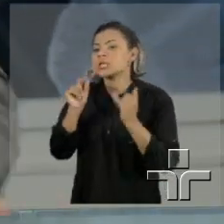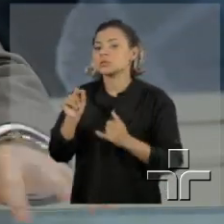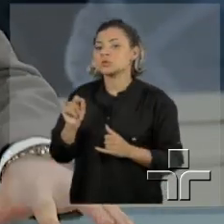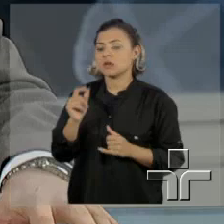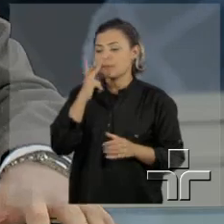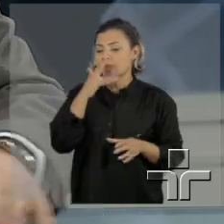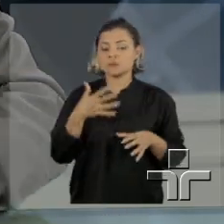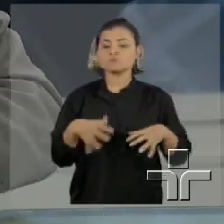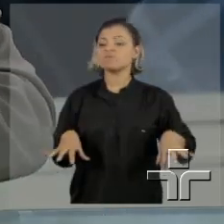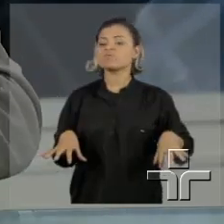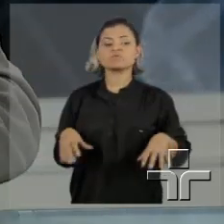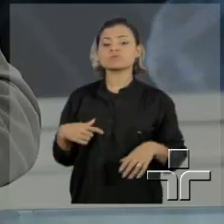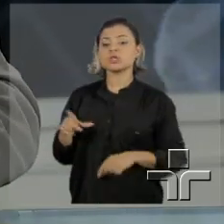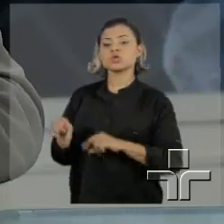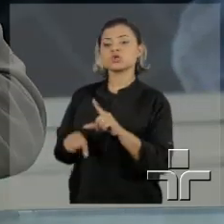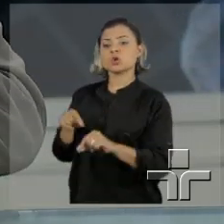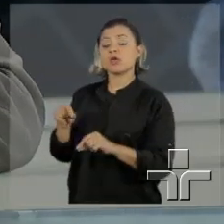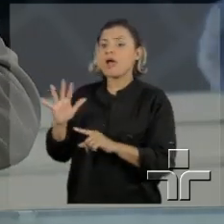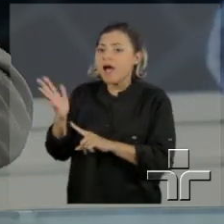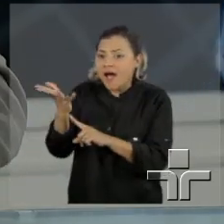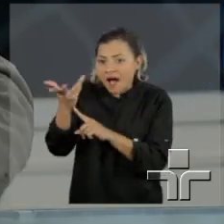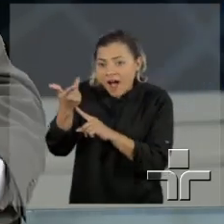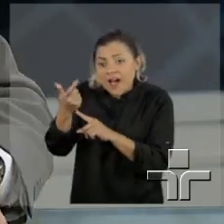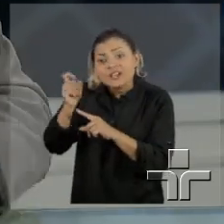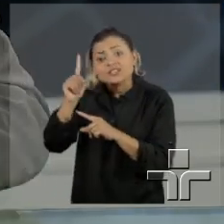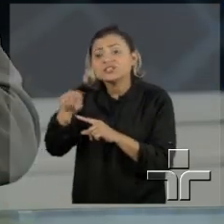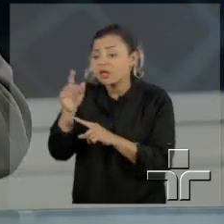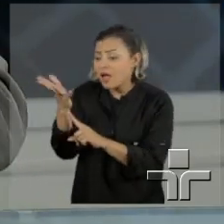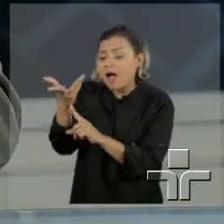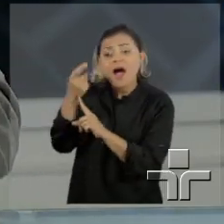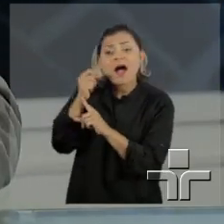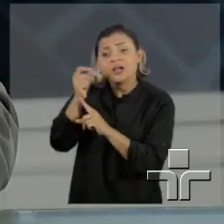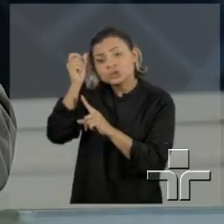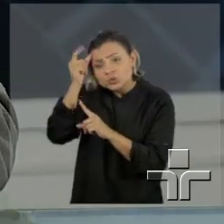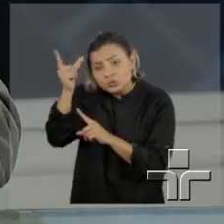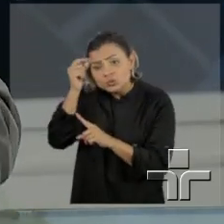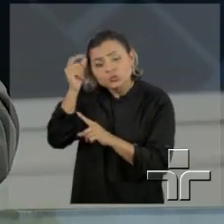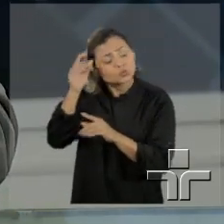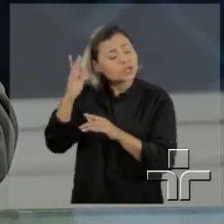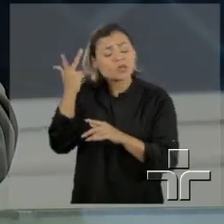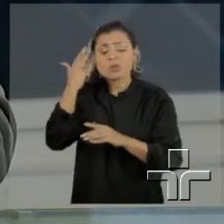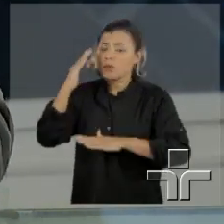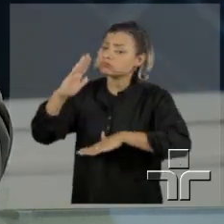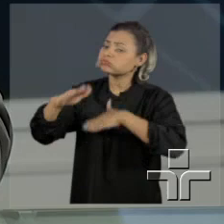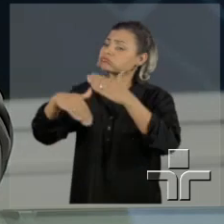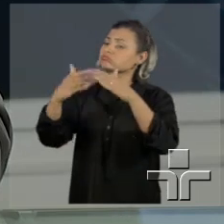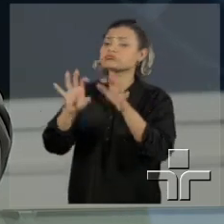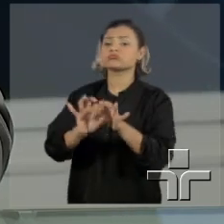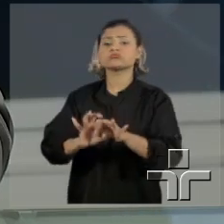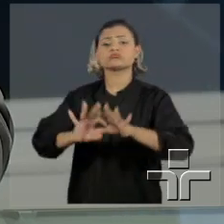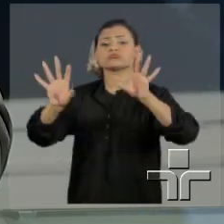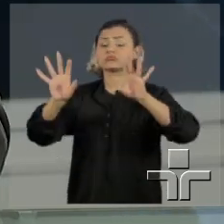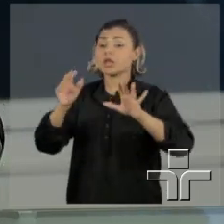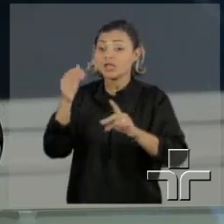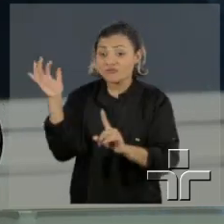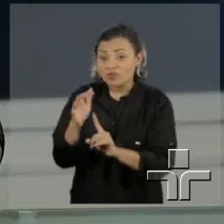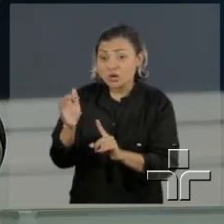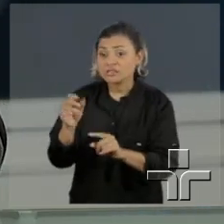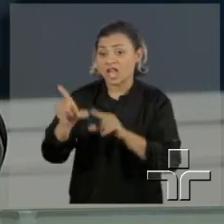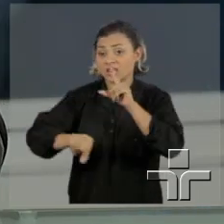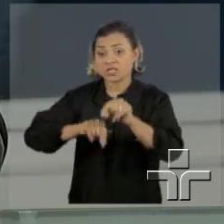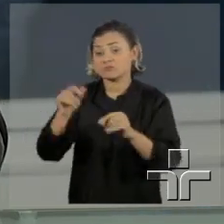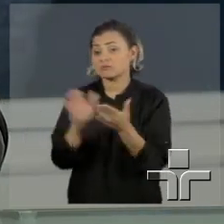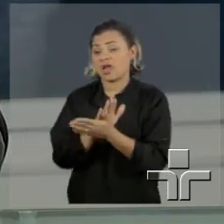um lado e não do outro. Eu acho que a arte, ela tem que ser feita, a cultura, ela tem que ser feita de maneira sem interferência. Quem